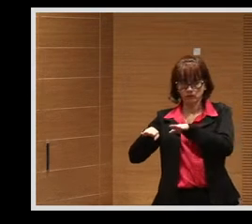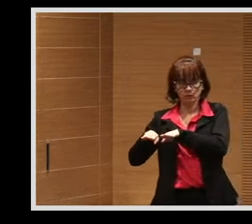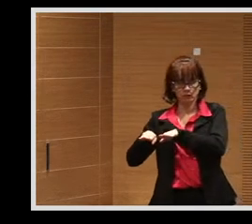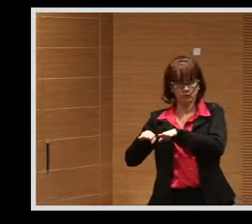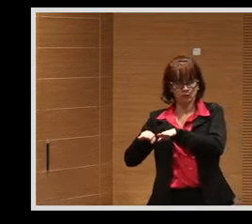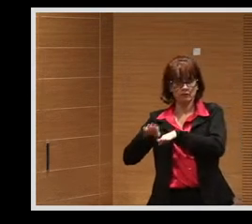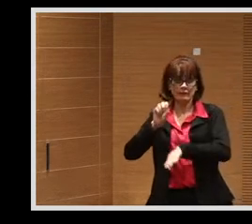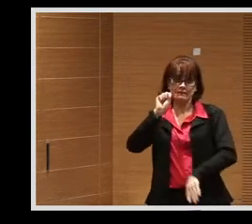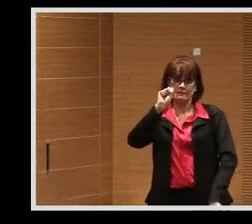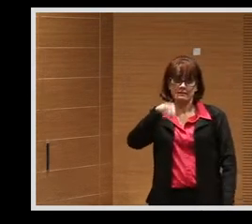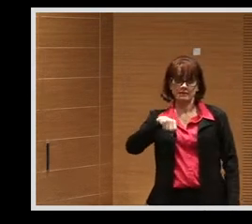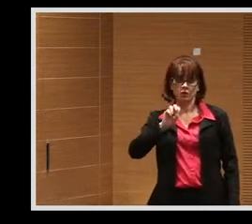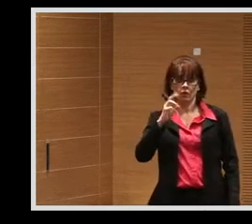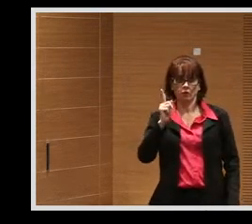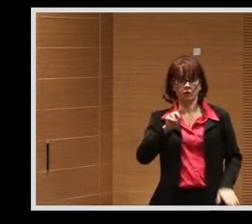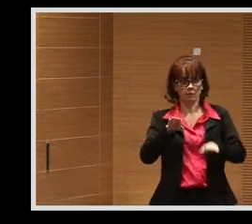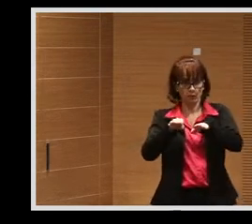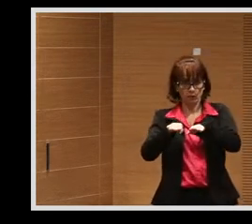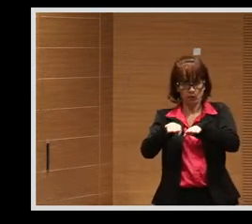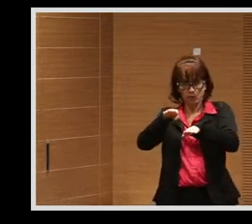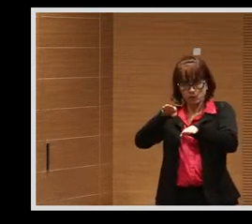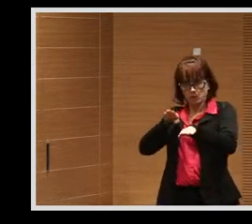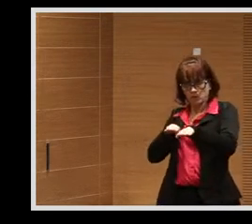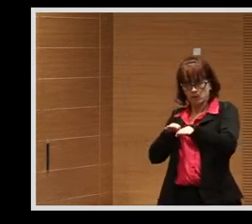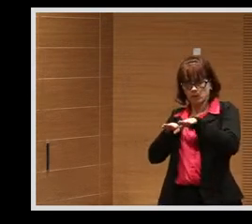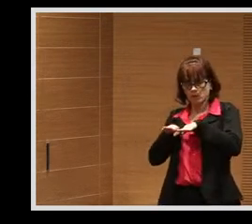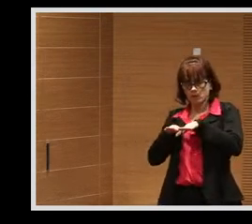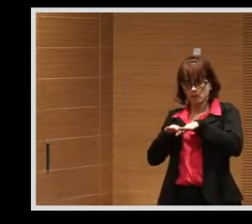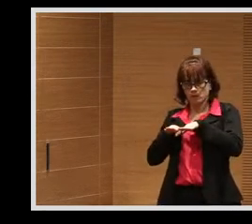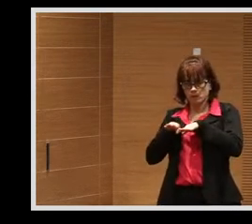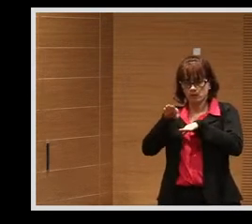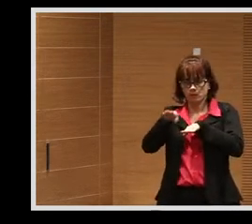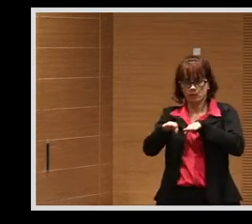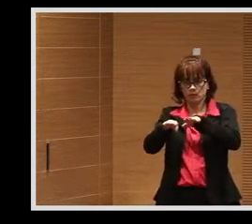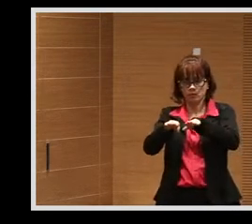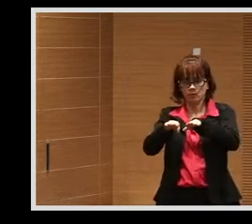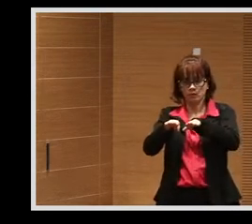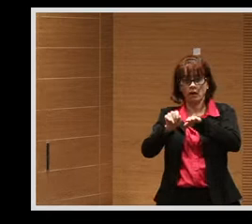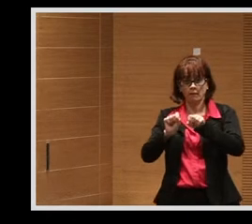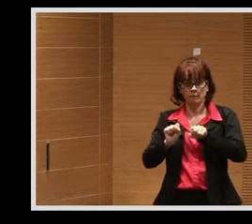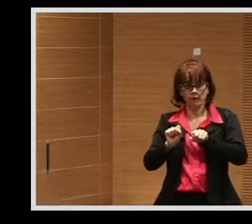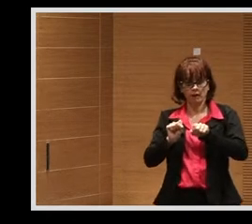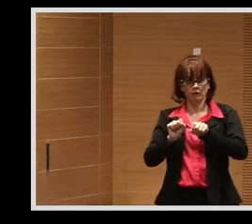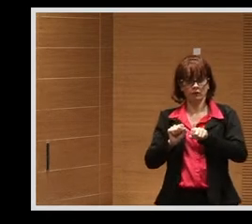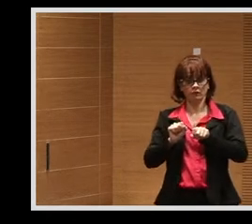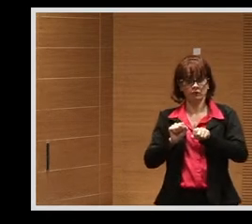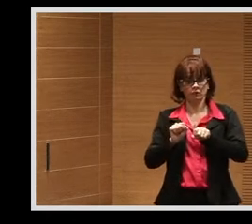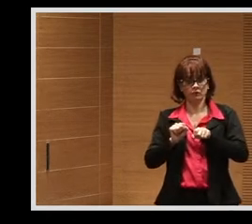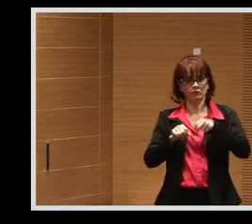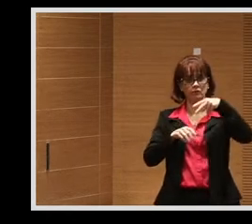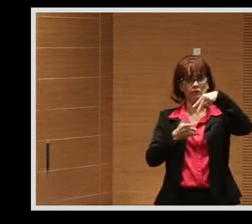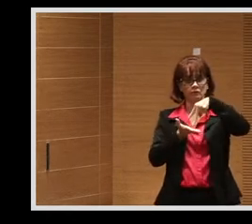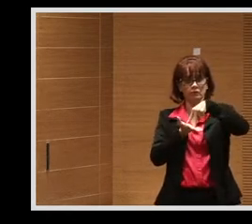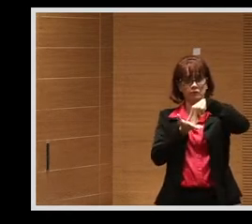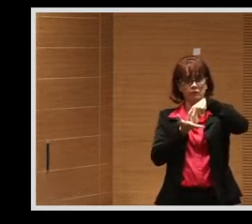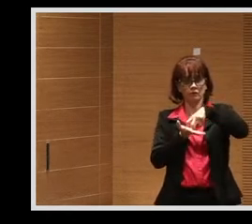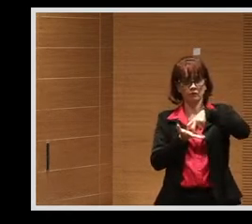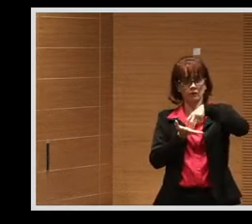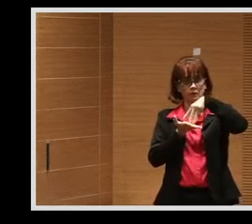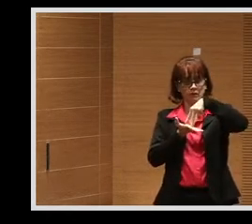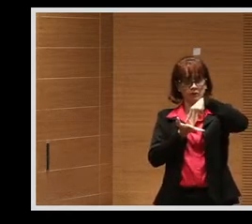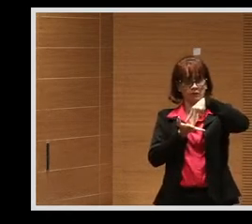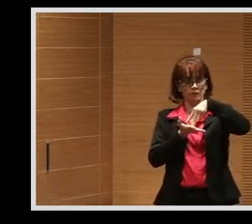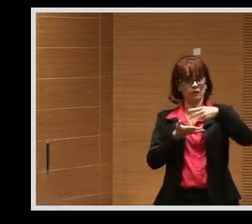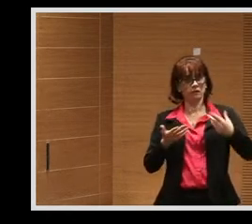não. Né? Posso andar para trás? Vou para frente? Abaixo? Porque aí os dois, os pares,